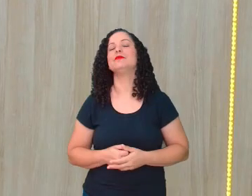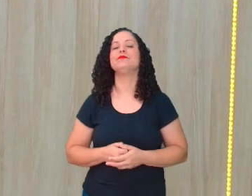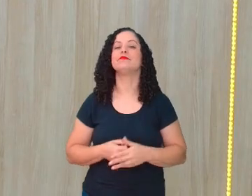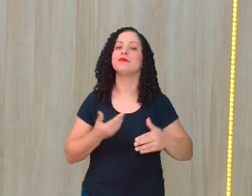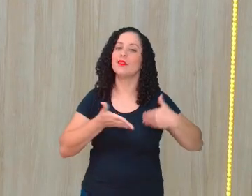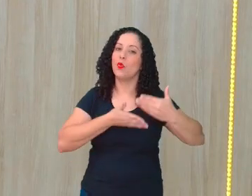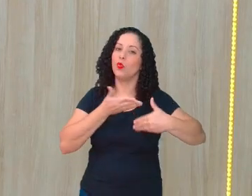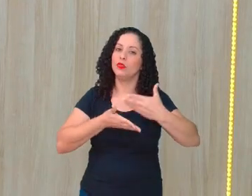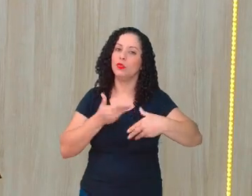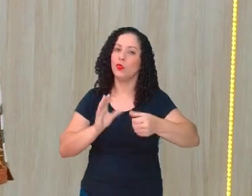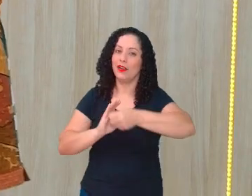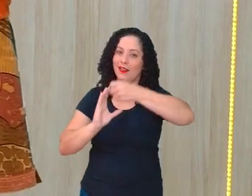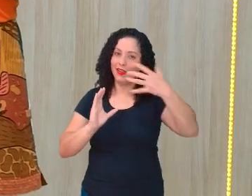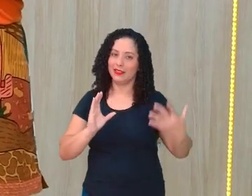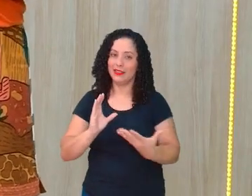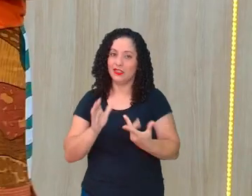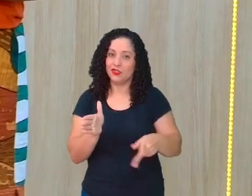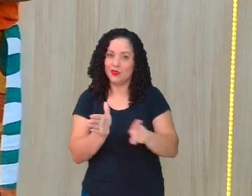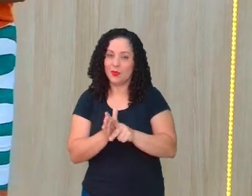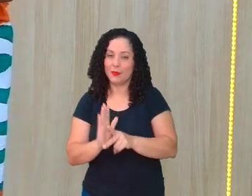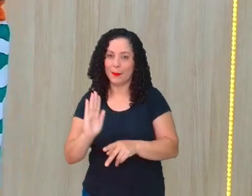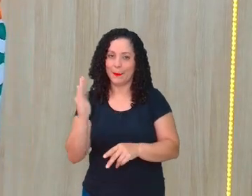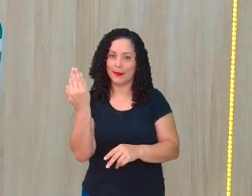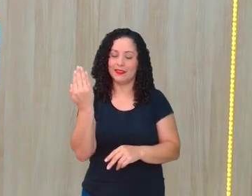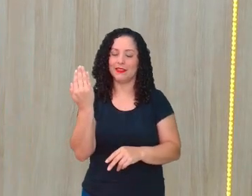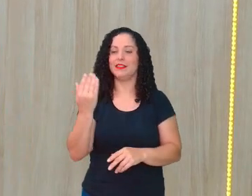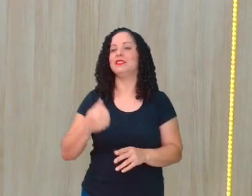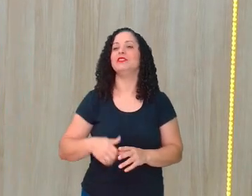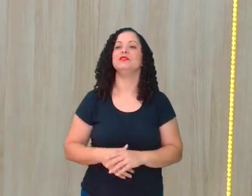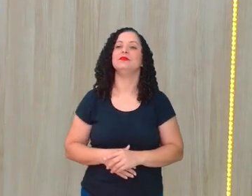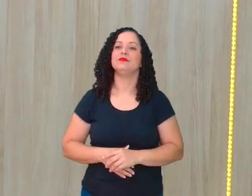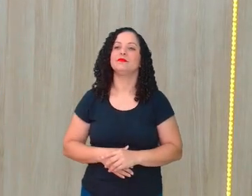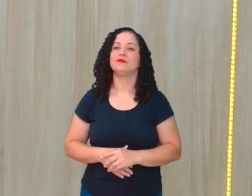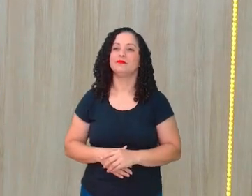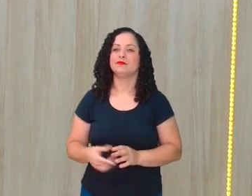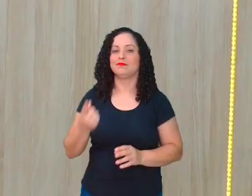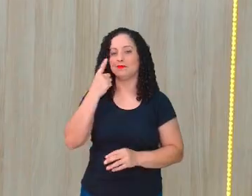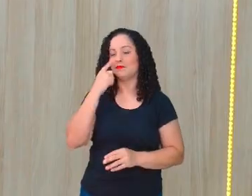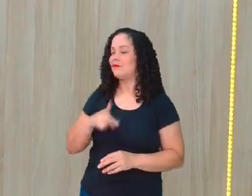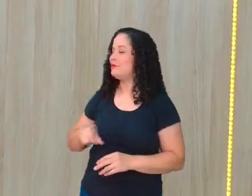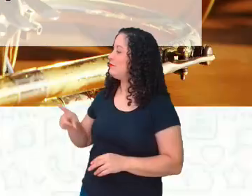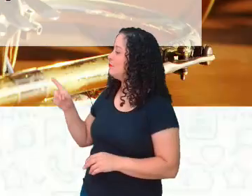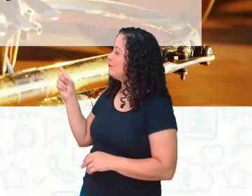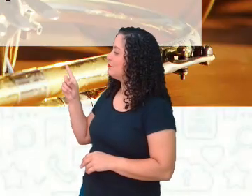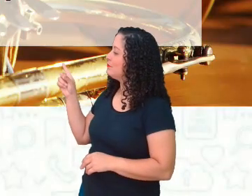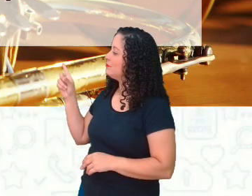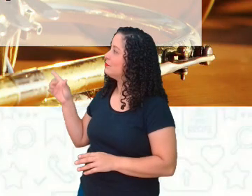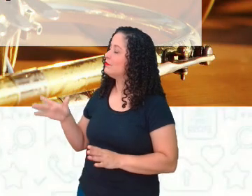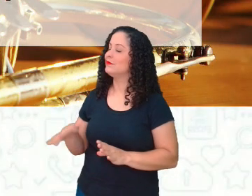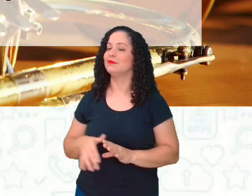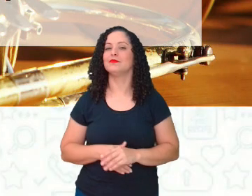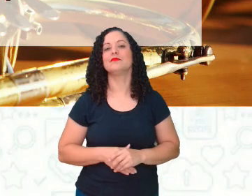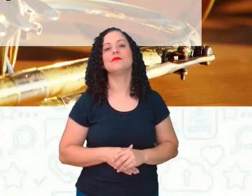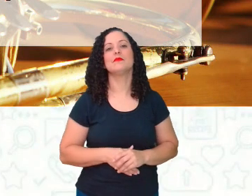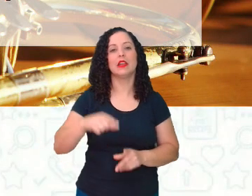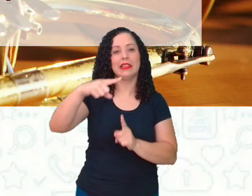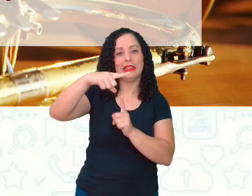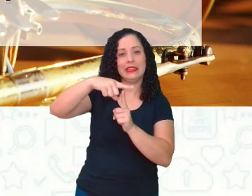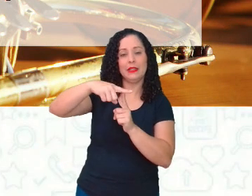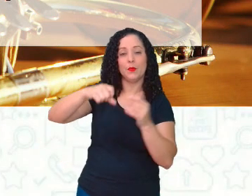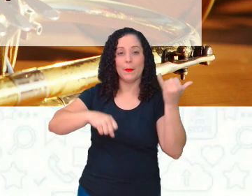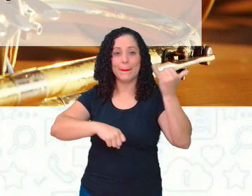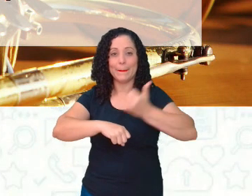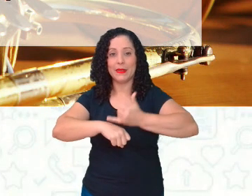sendo classificados como instrumentos de madeira. Vamos lá? Os instrumentos de sopro feitos de metal